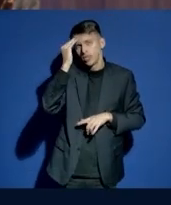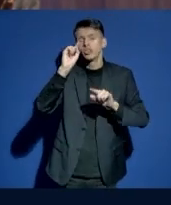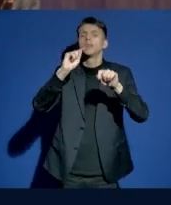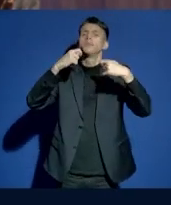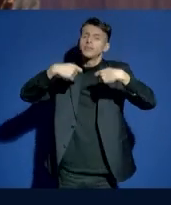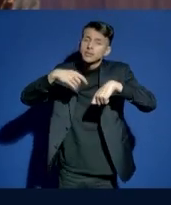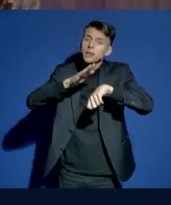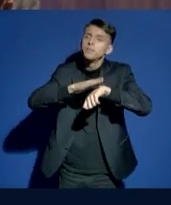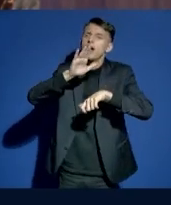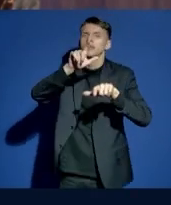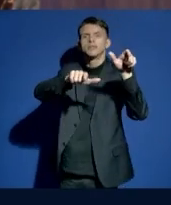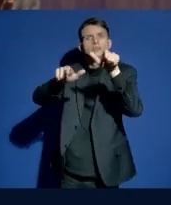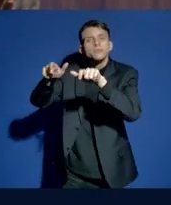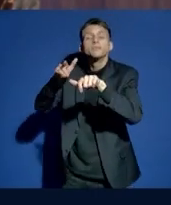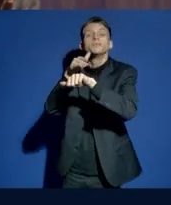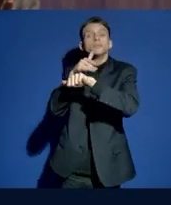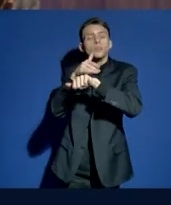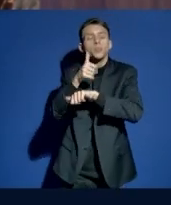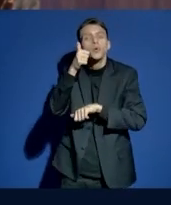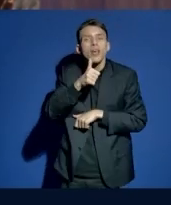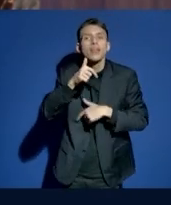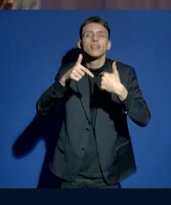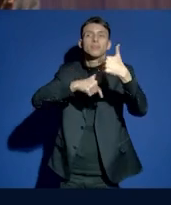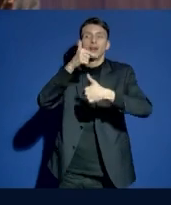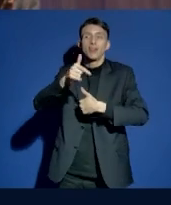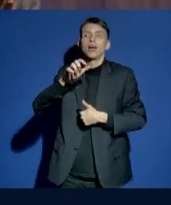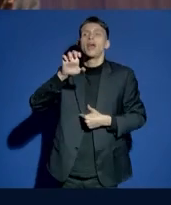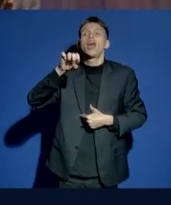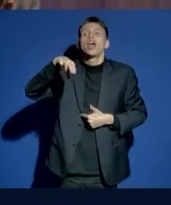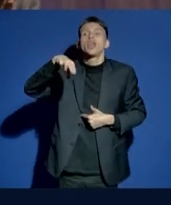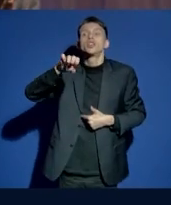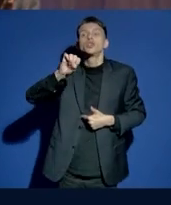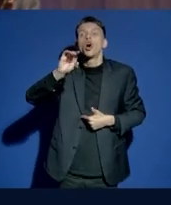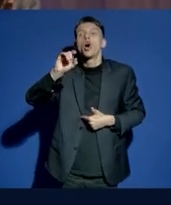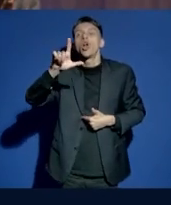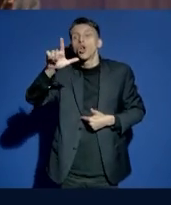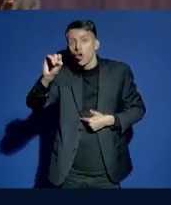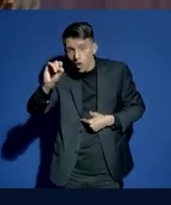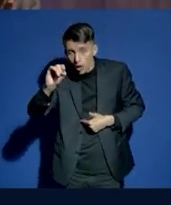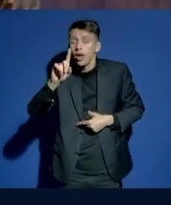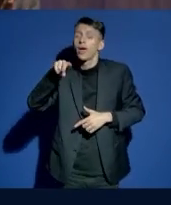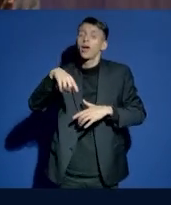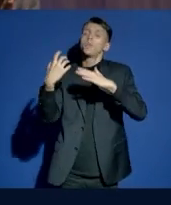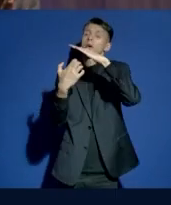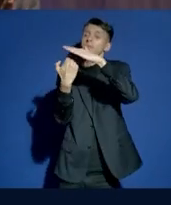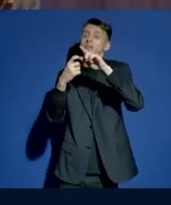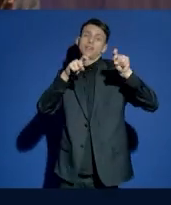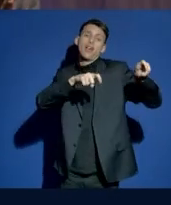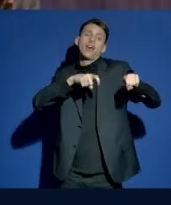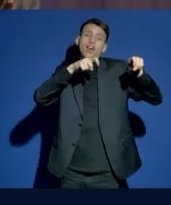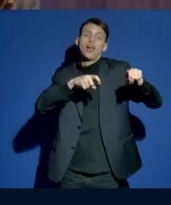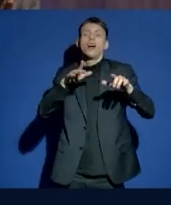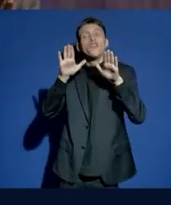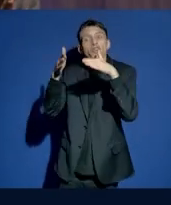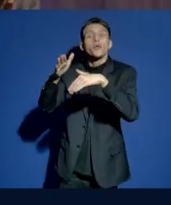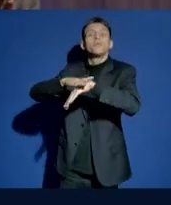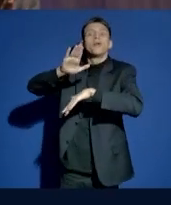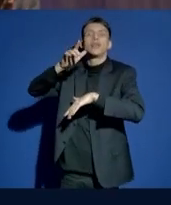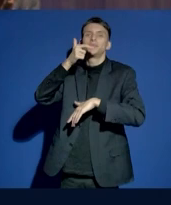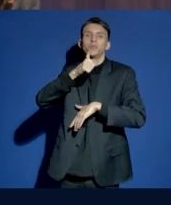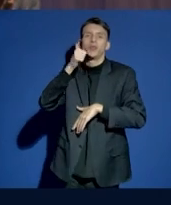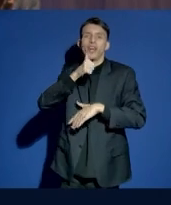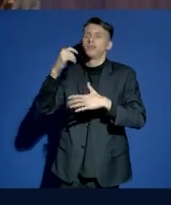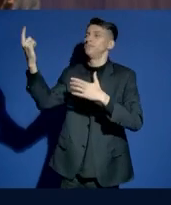mais participação de mulheres, a Insola é a empresa do agro com mais participação de mulheres. É porque a gente acredita de